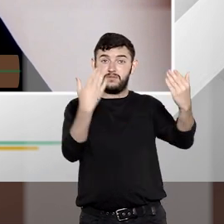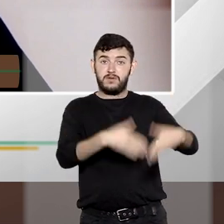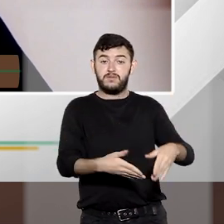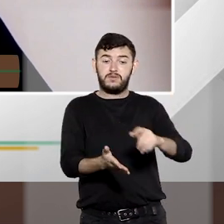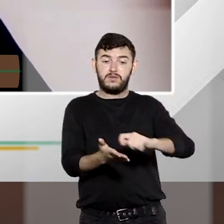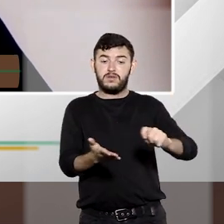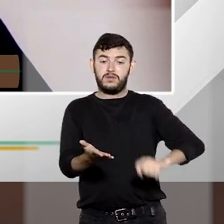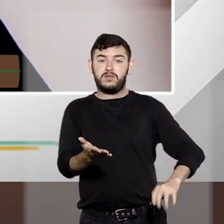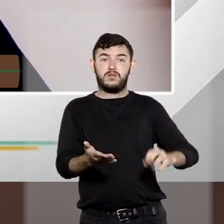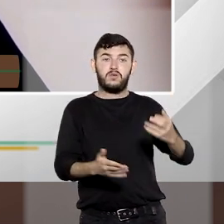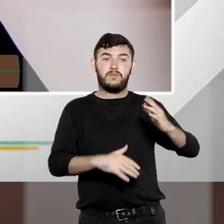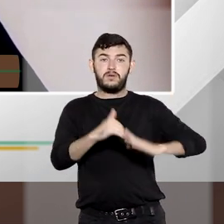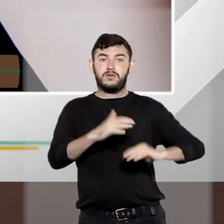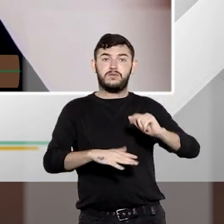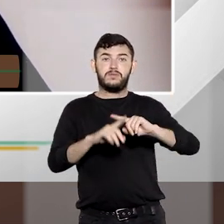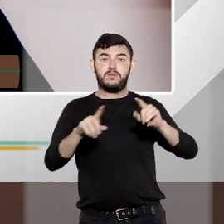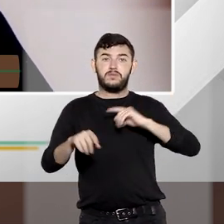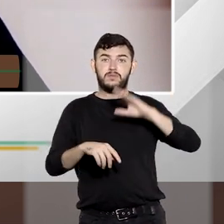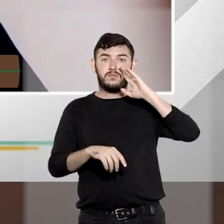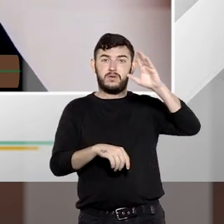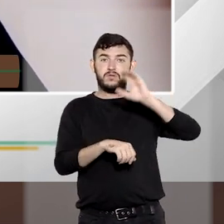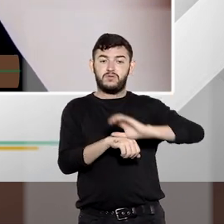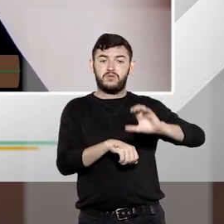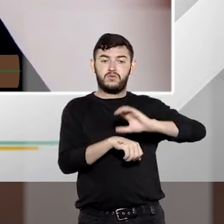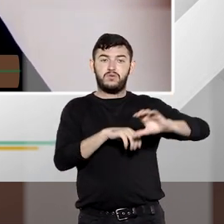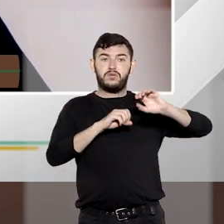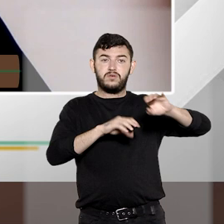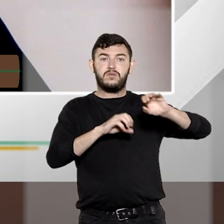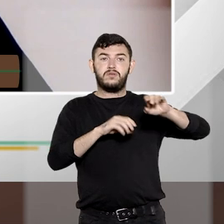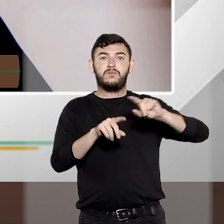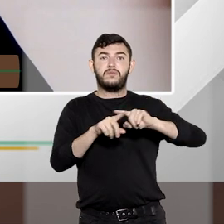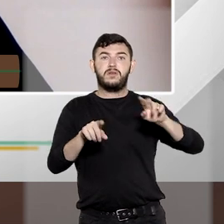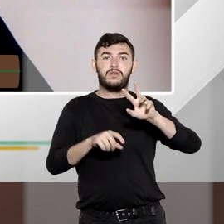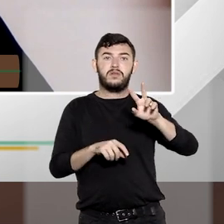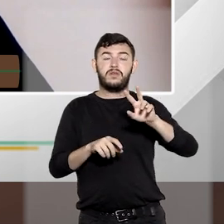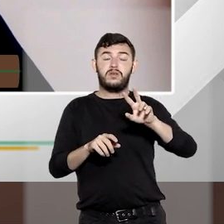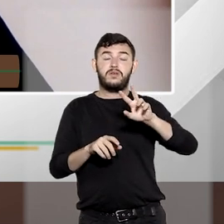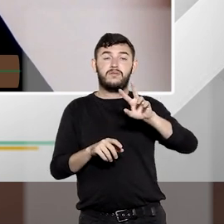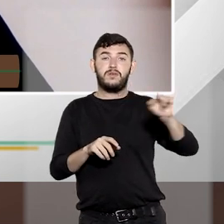formação. Os critérios desse mínimo